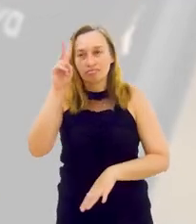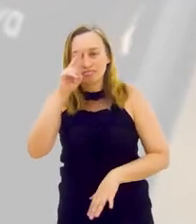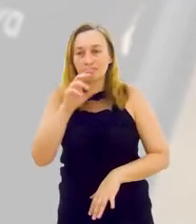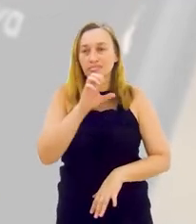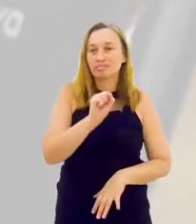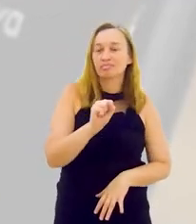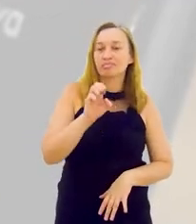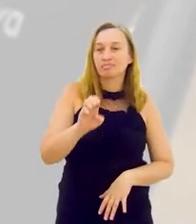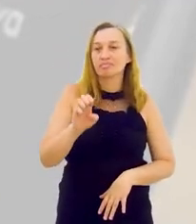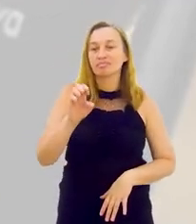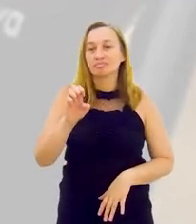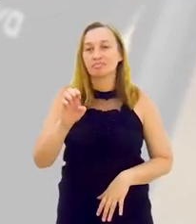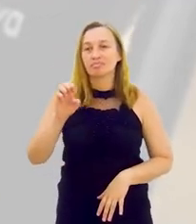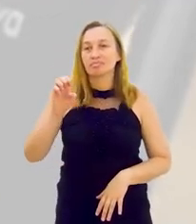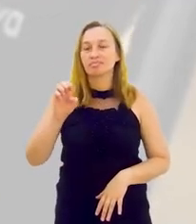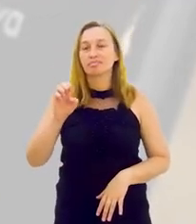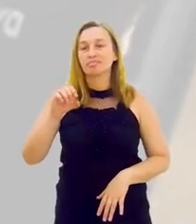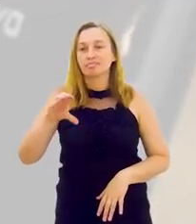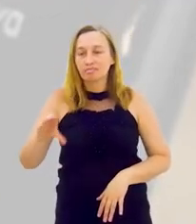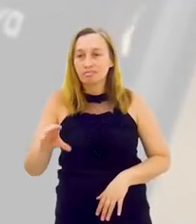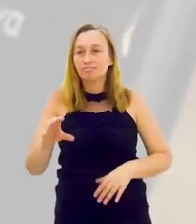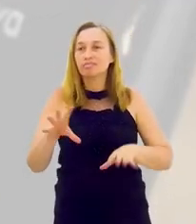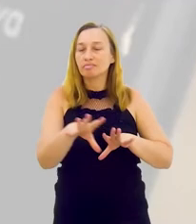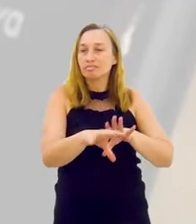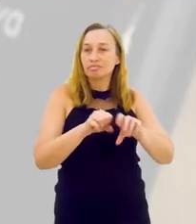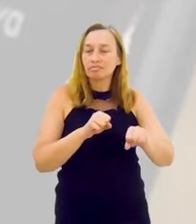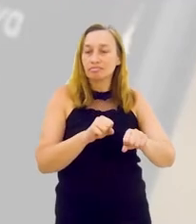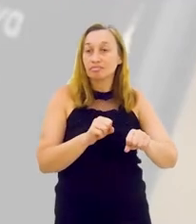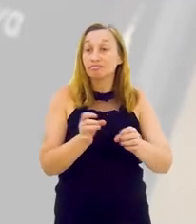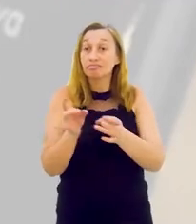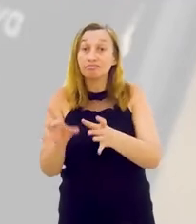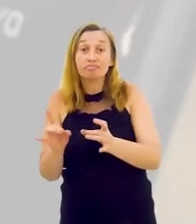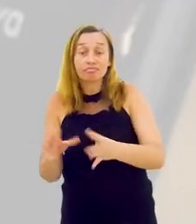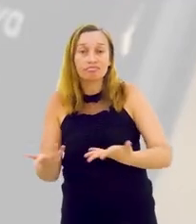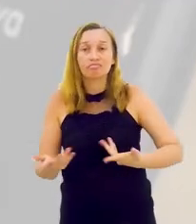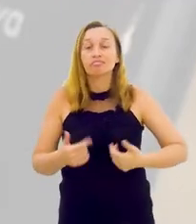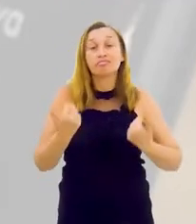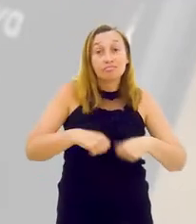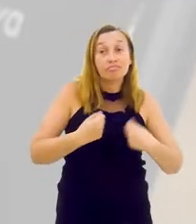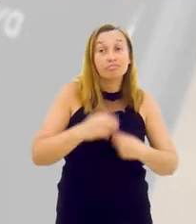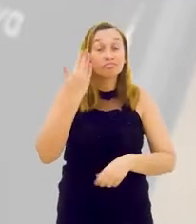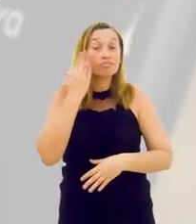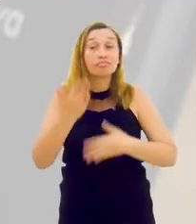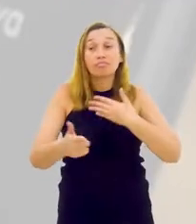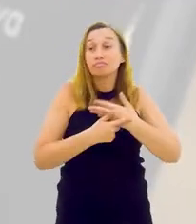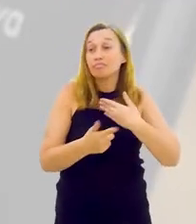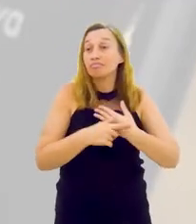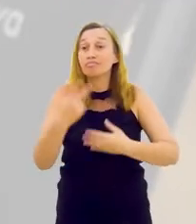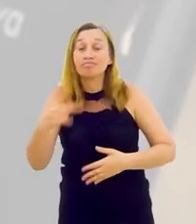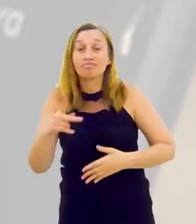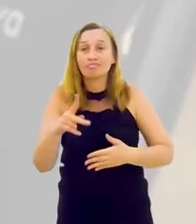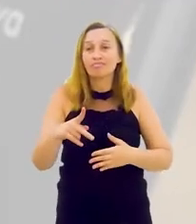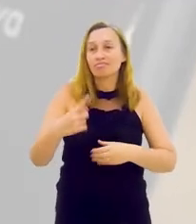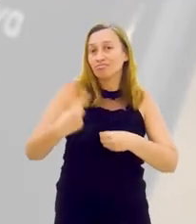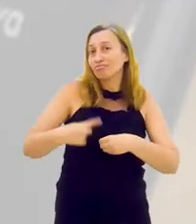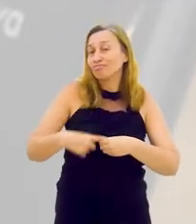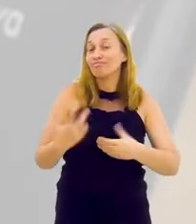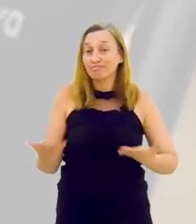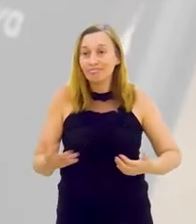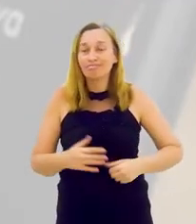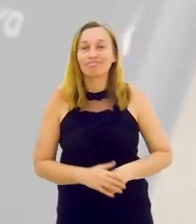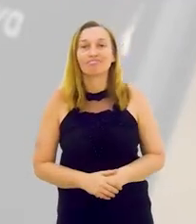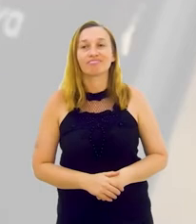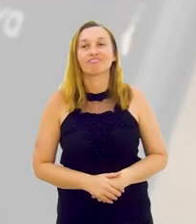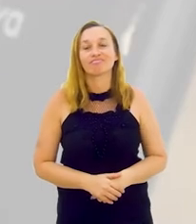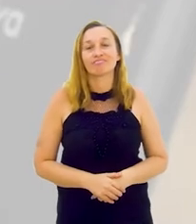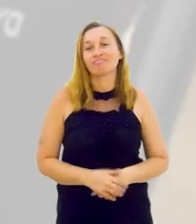o SENAC ele trabalha com curso de formação para o comerciante tem que entender qual o papel dele no bairro. Quando eu falo